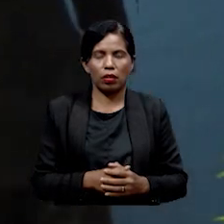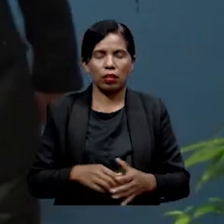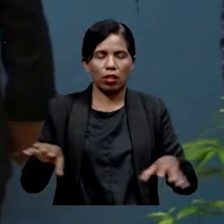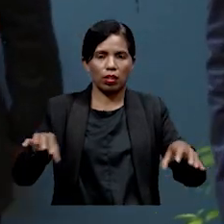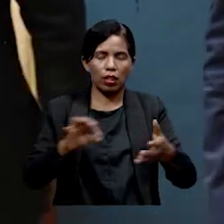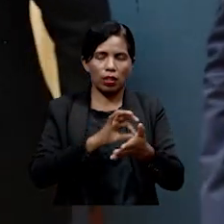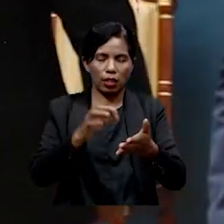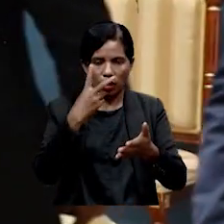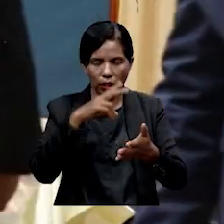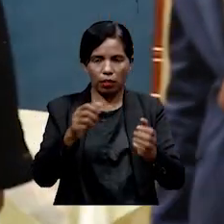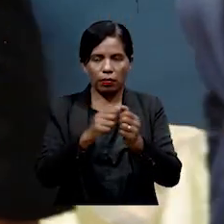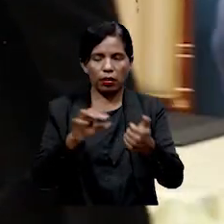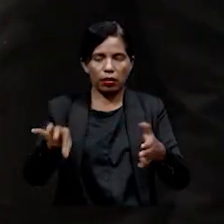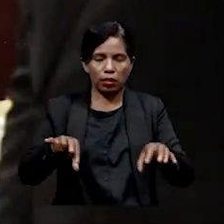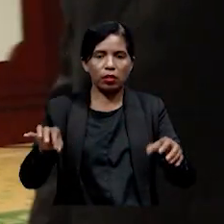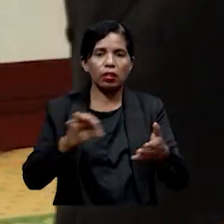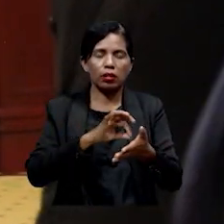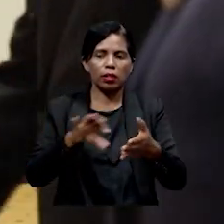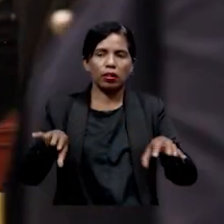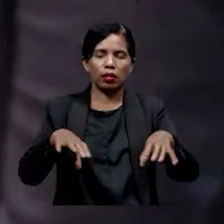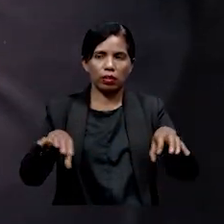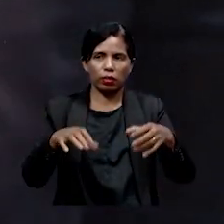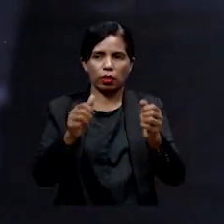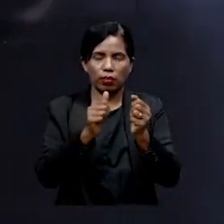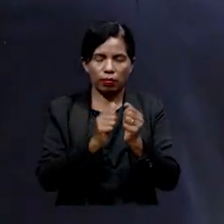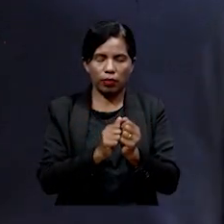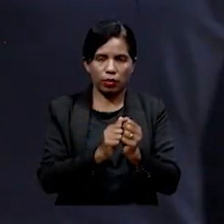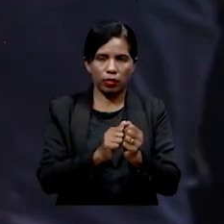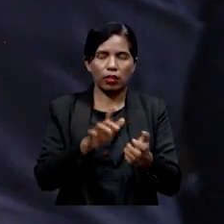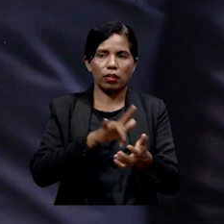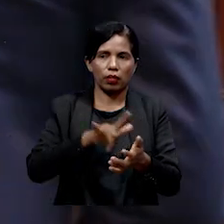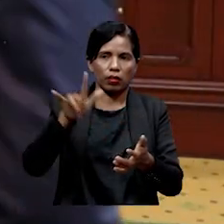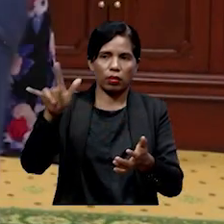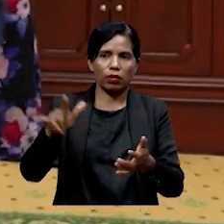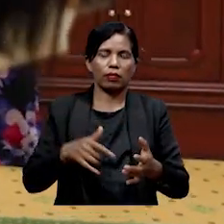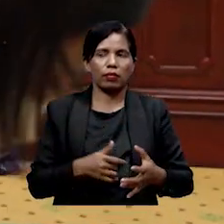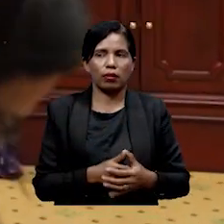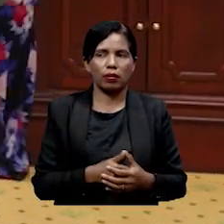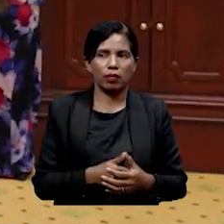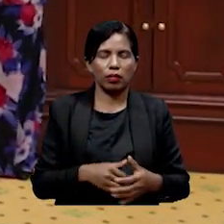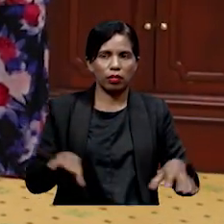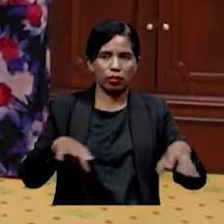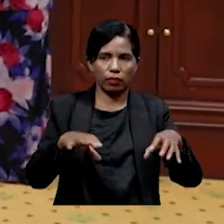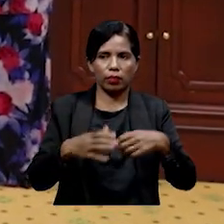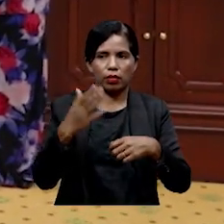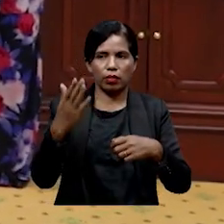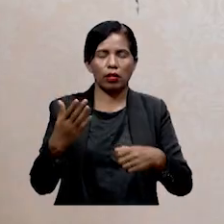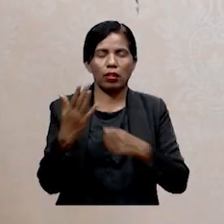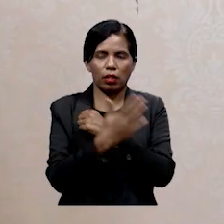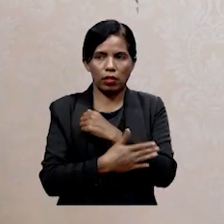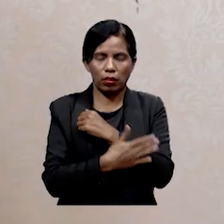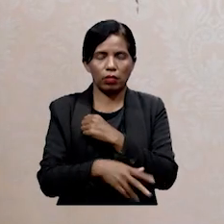assinatura para acordo Air Service Agreement, acordo de serviço de área entre países